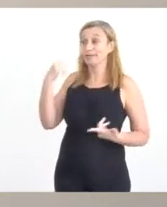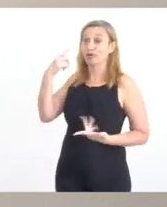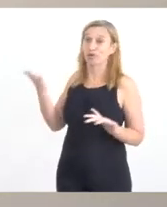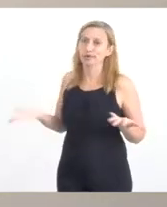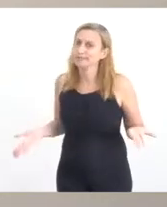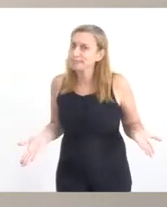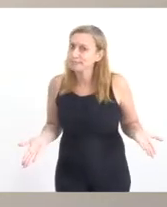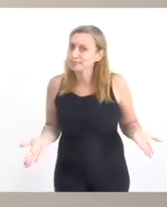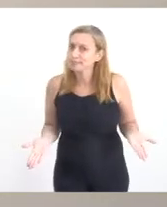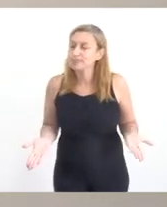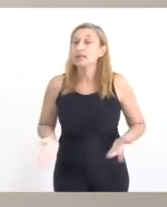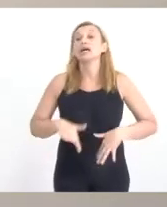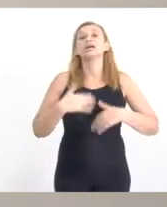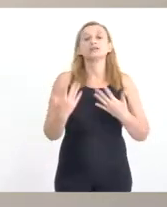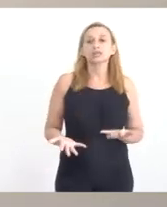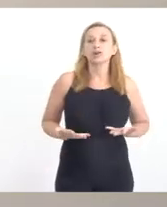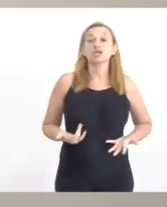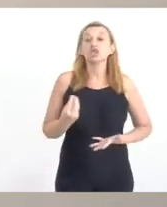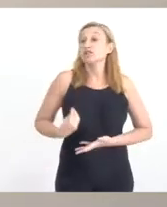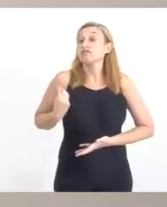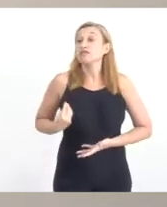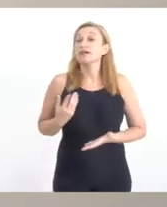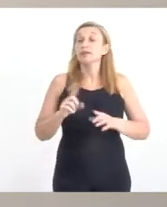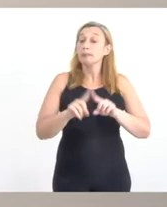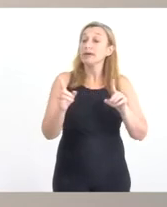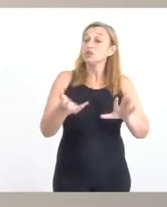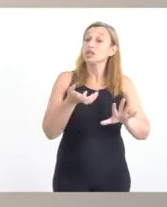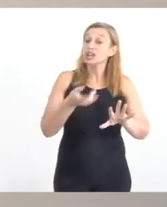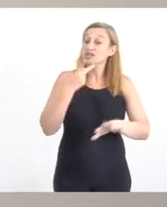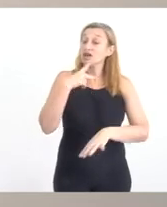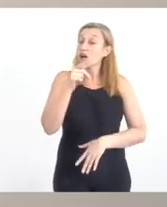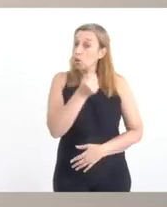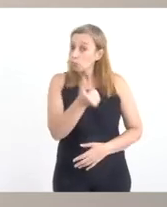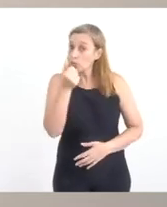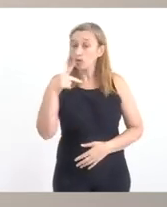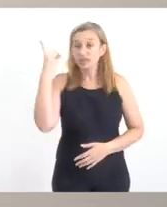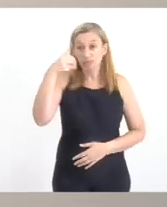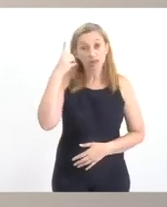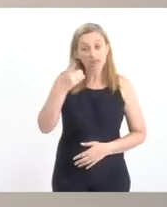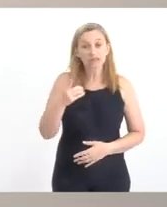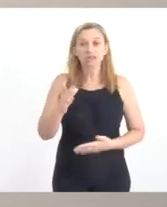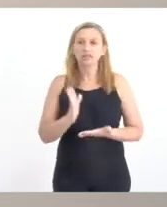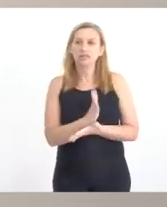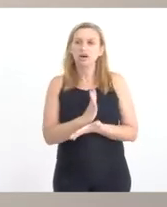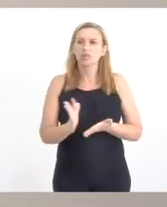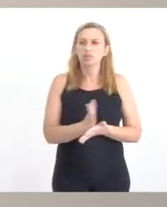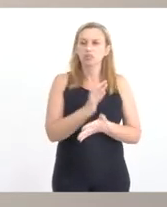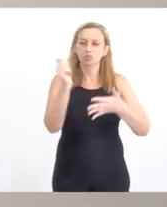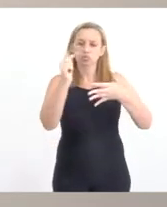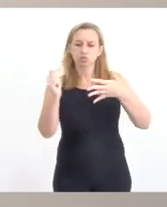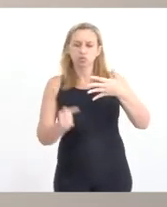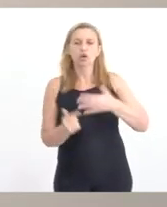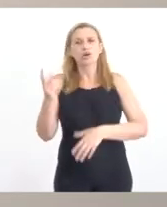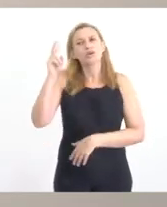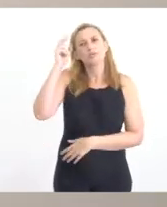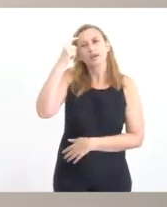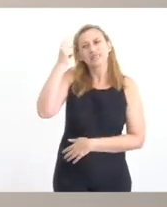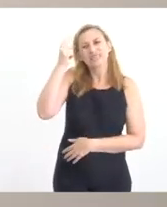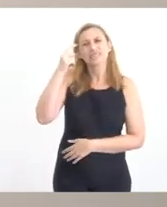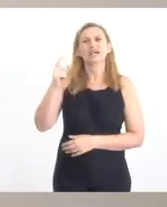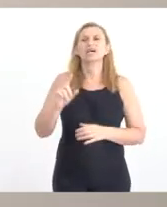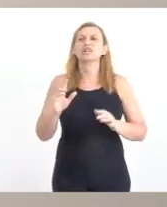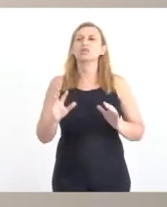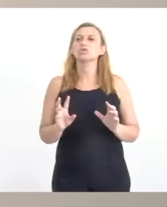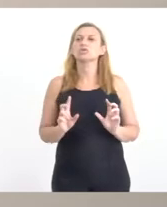loucura bom então a gente tá vivendo mas eu queria trazer um pouco Deputado alguns elementos tem para gente refletir dos